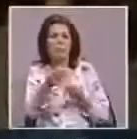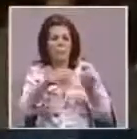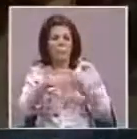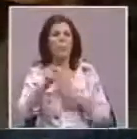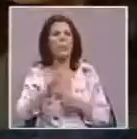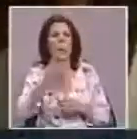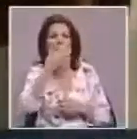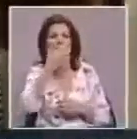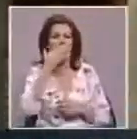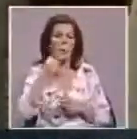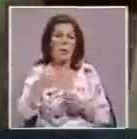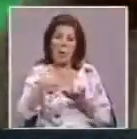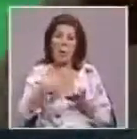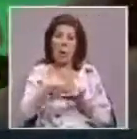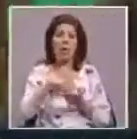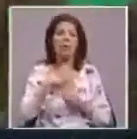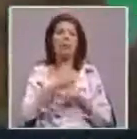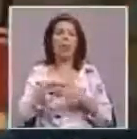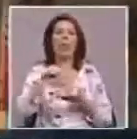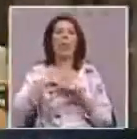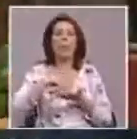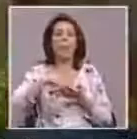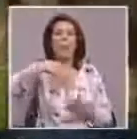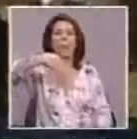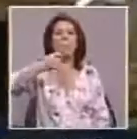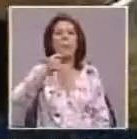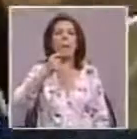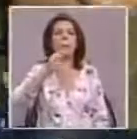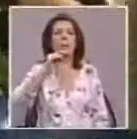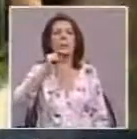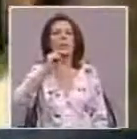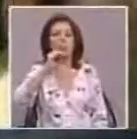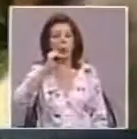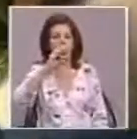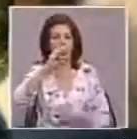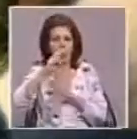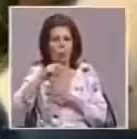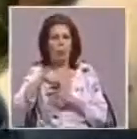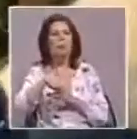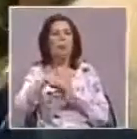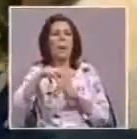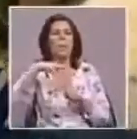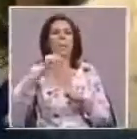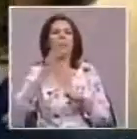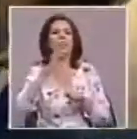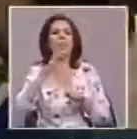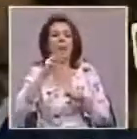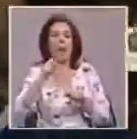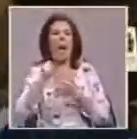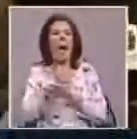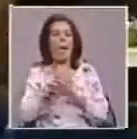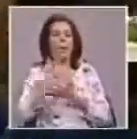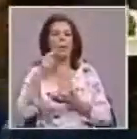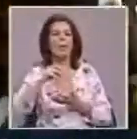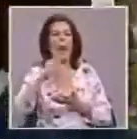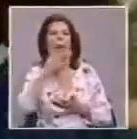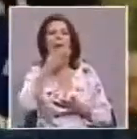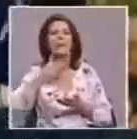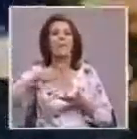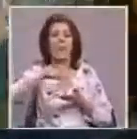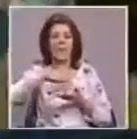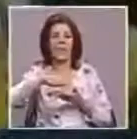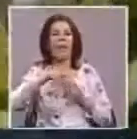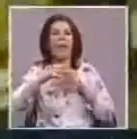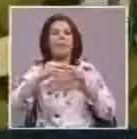utilizar? Neste momento estou a fazer um molho pesto e estou a utilizar folhas de manjericão, alho, sal, azeite e